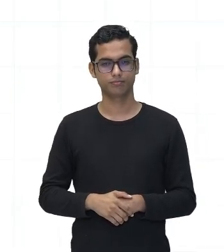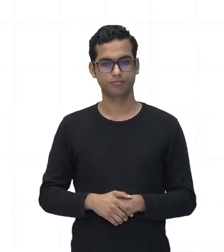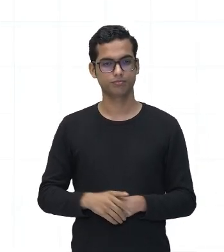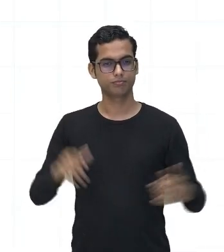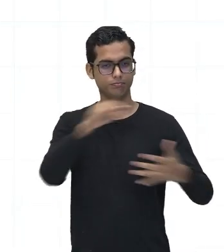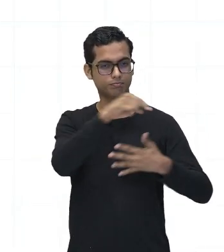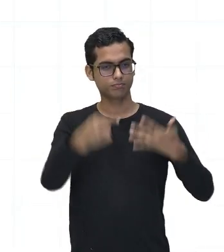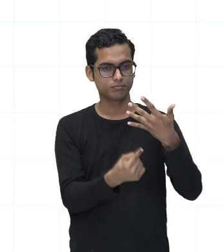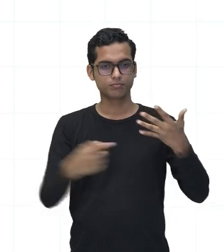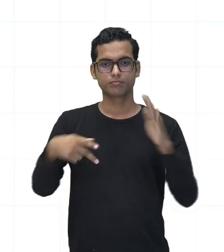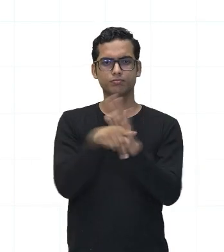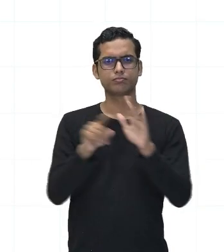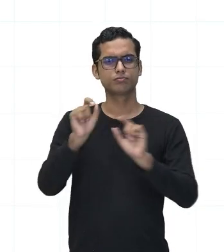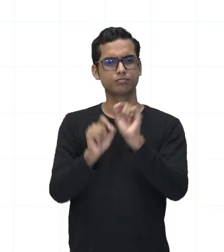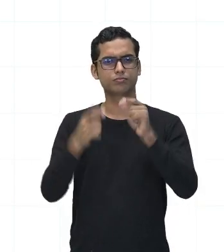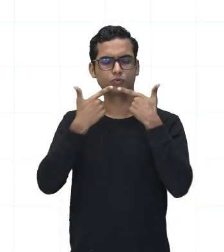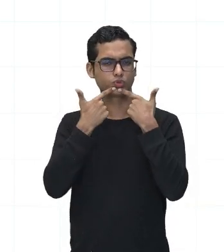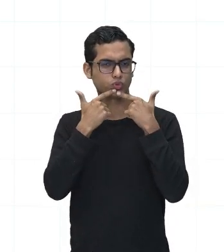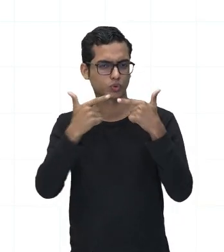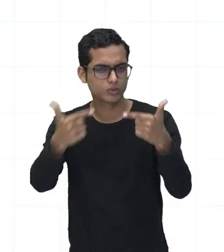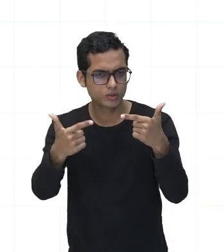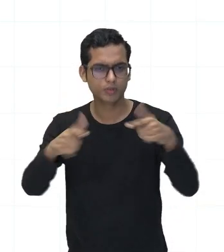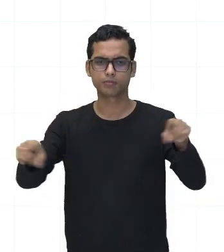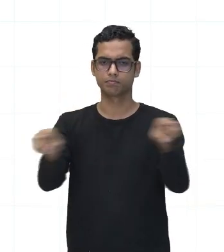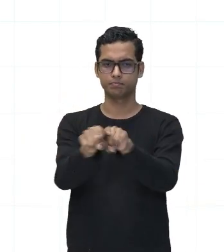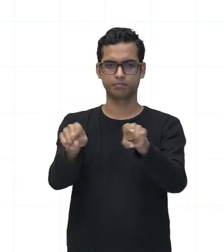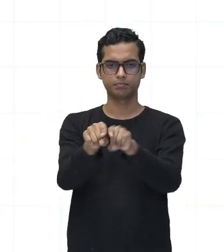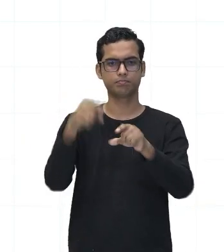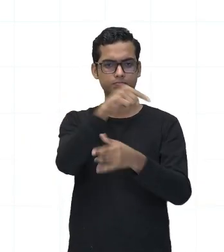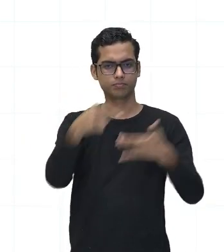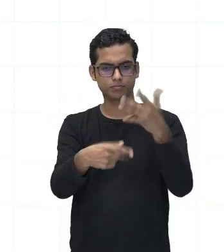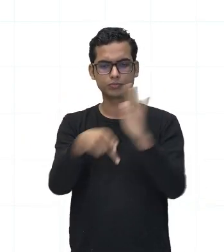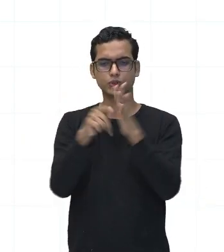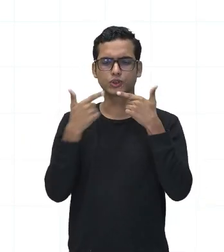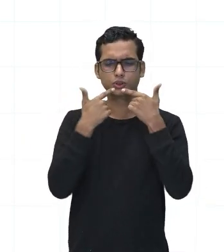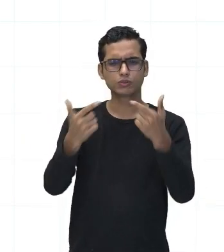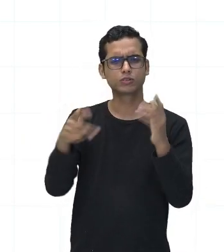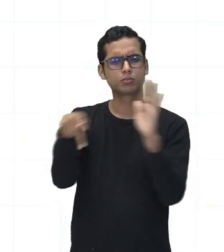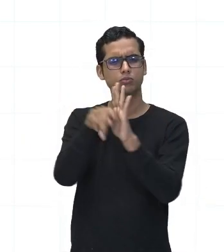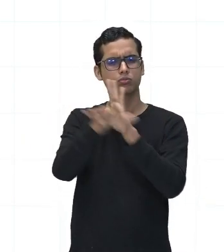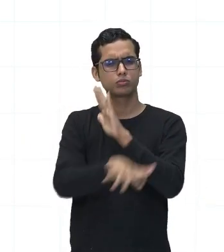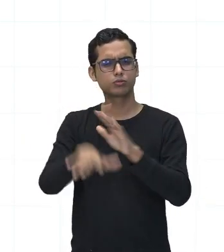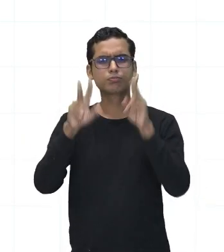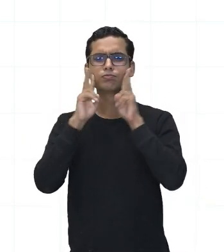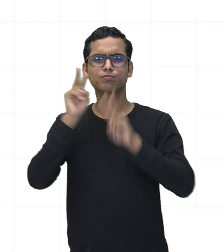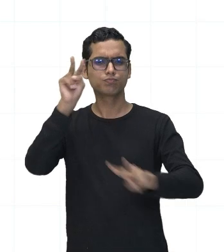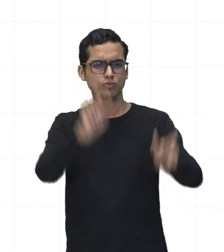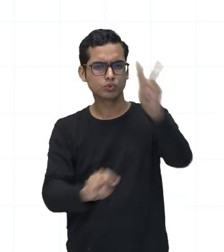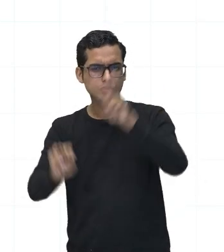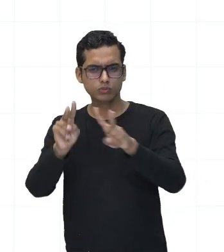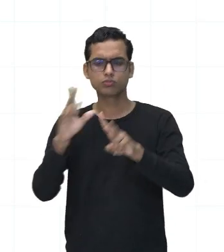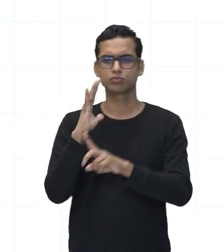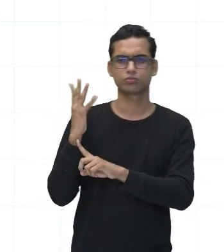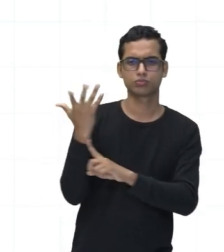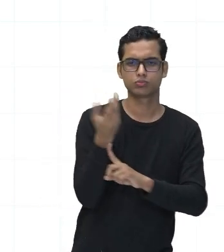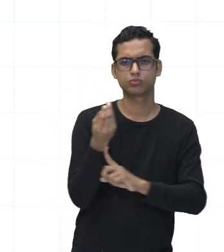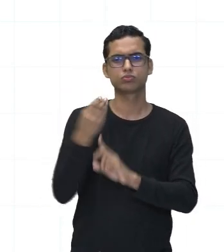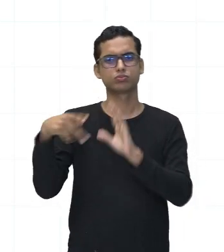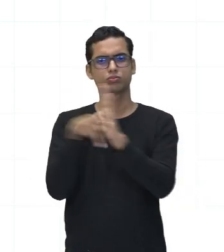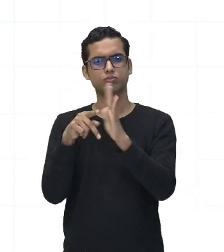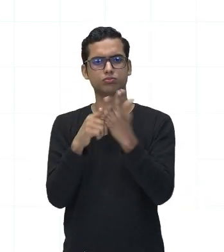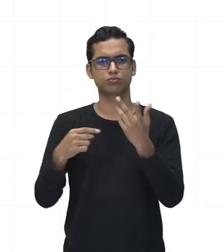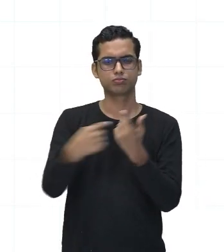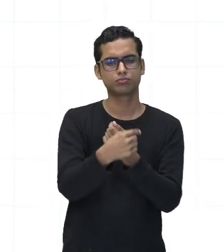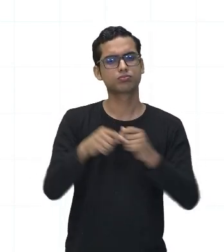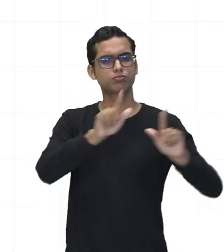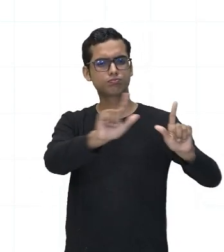objeto de conhecimento é elementos da linguagem. Detalhamento: os elementos da linguagem visual